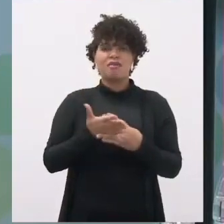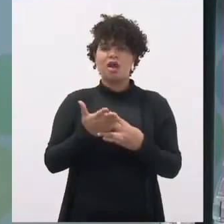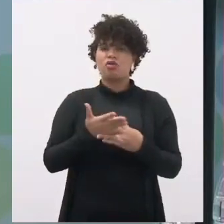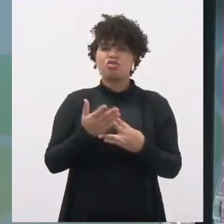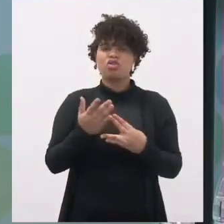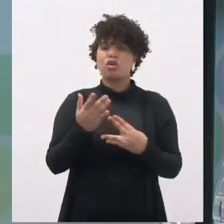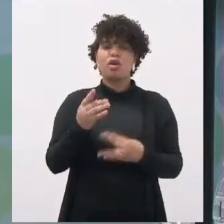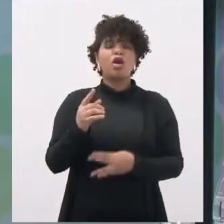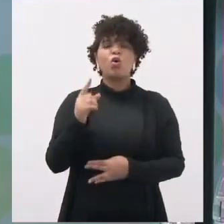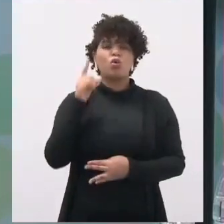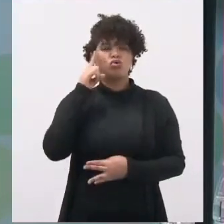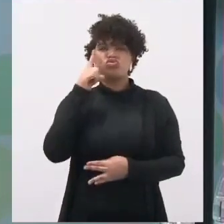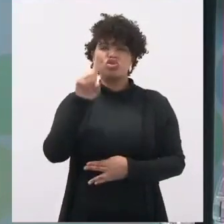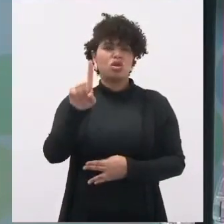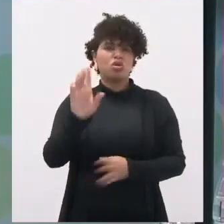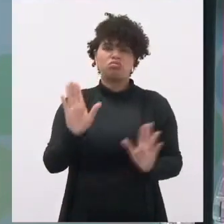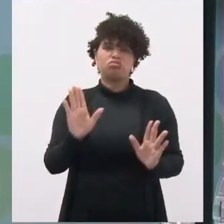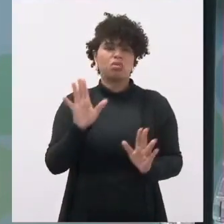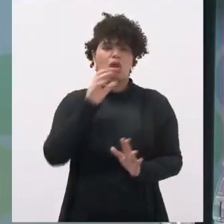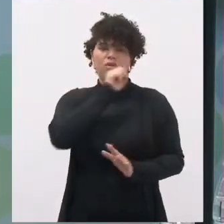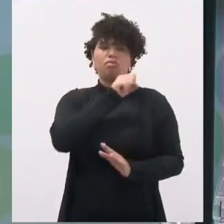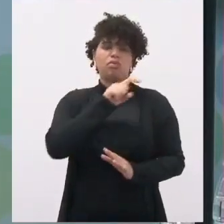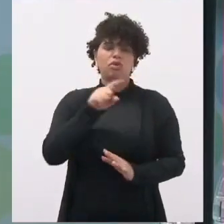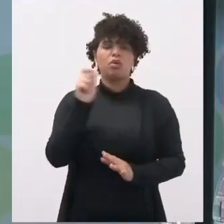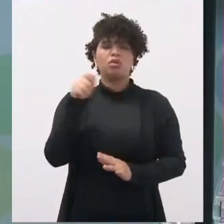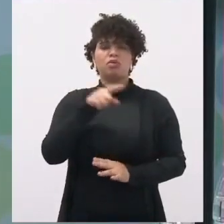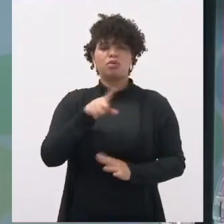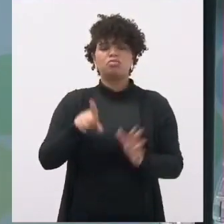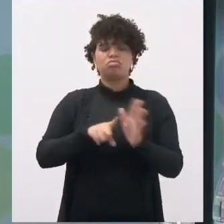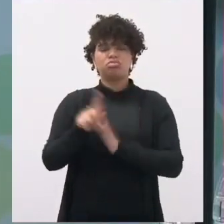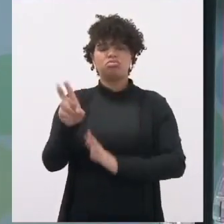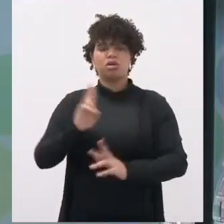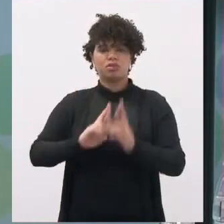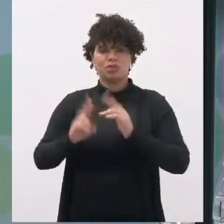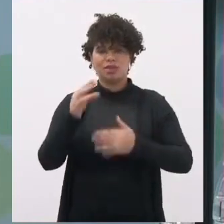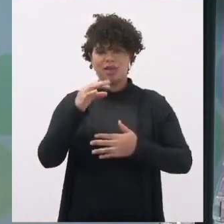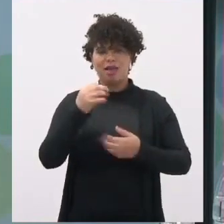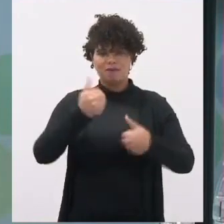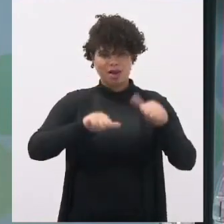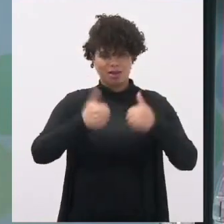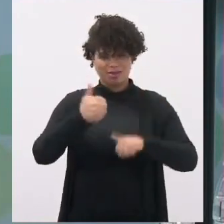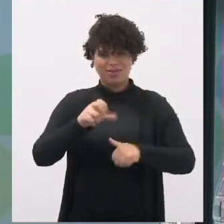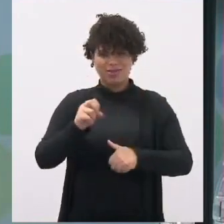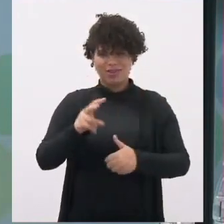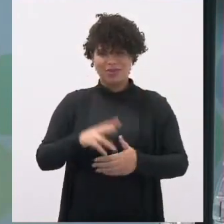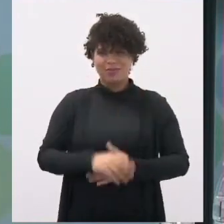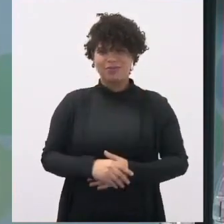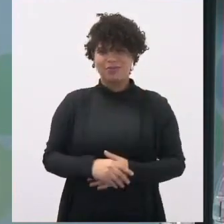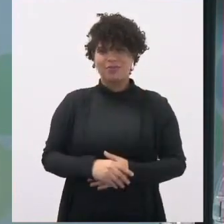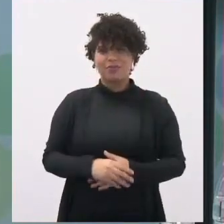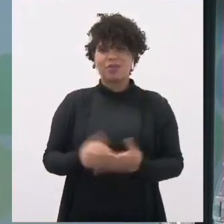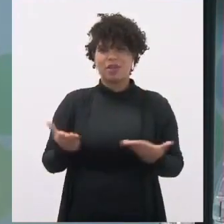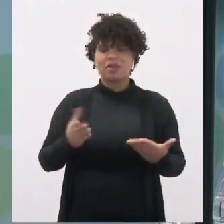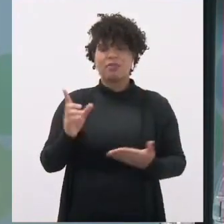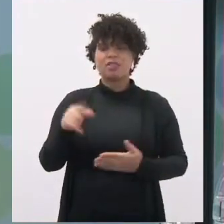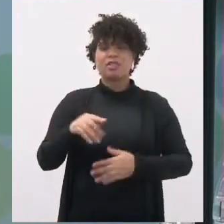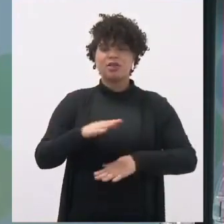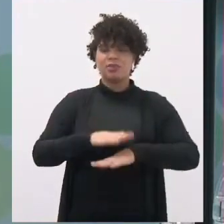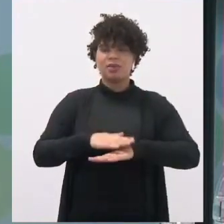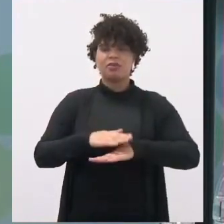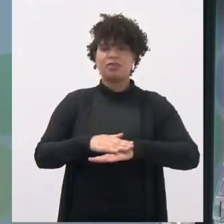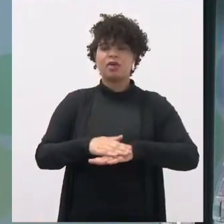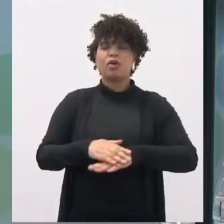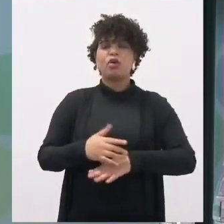horas. Após 24 horas, vocês já podem responder aí as questões avaliativas. Como nós estamos nos encaminhando para o final,